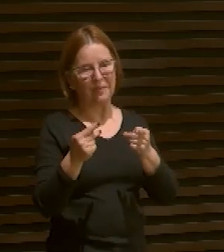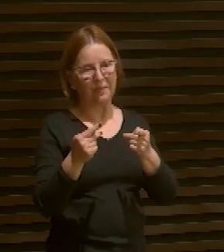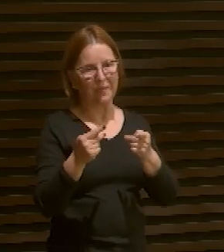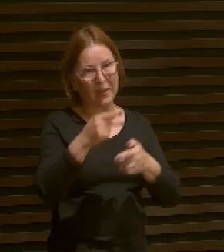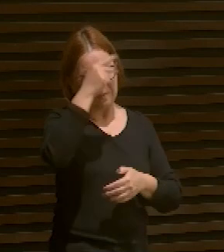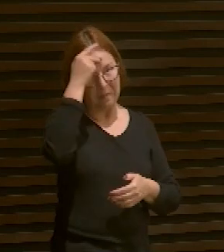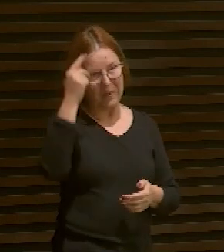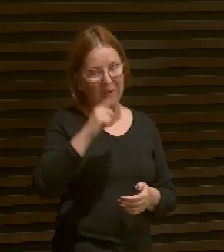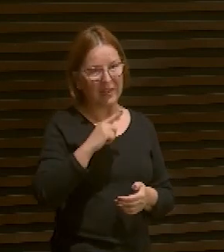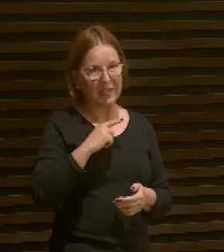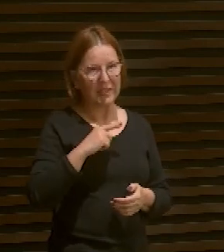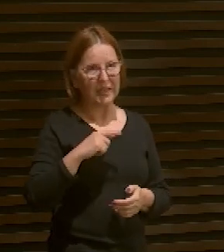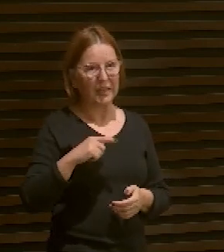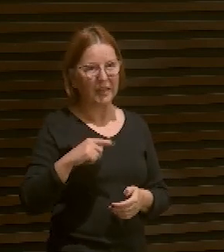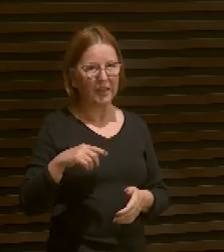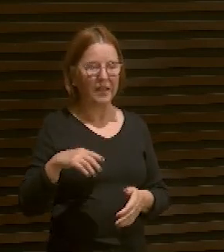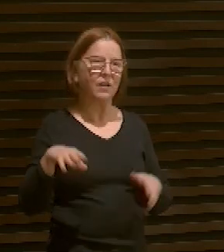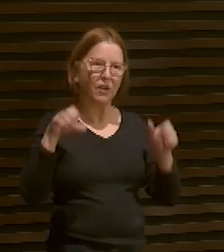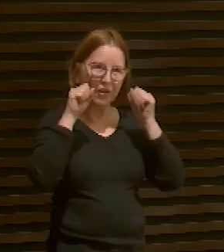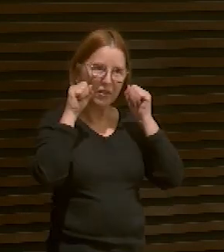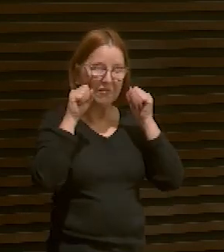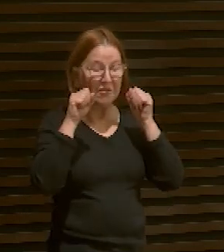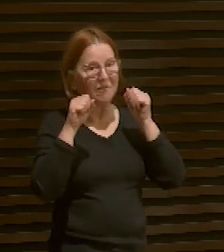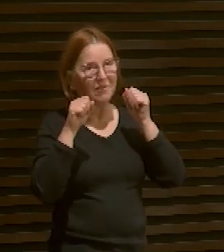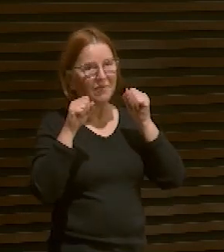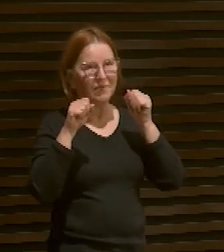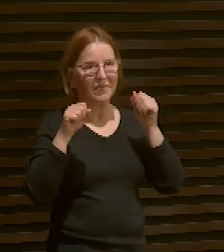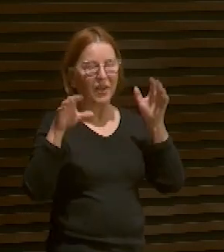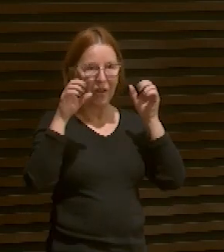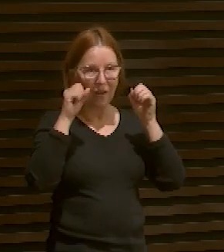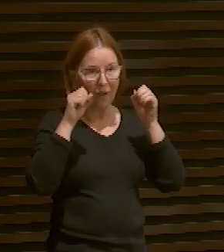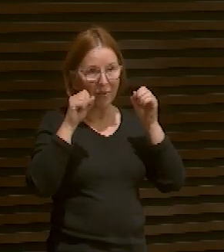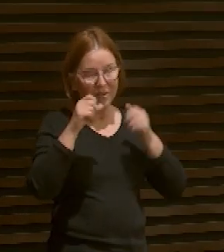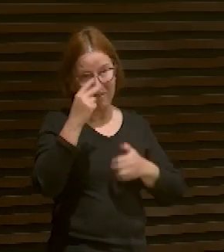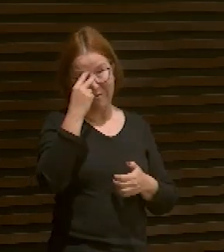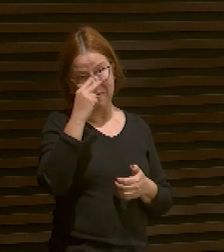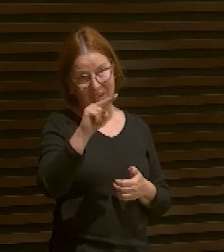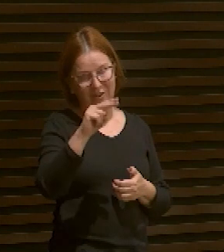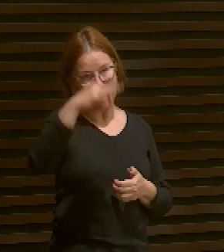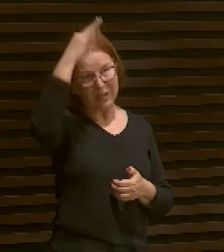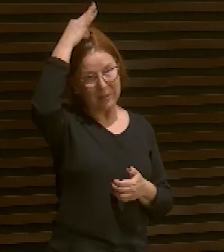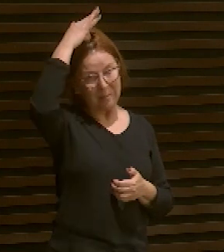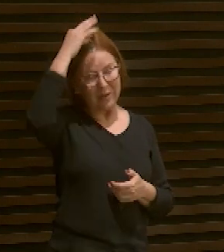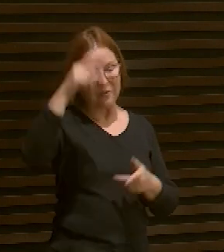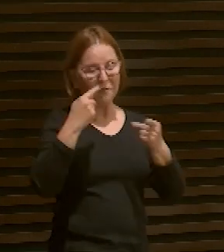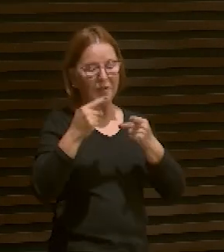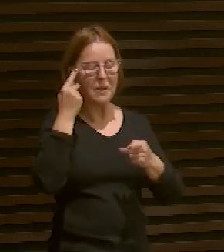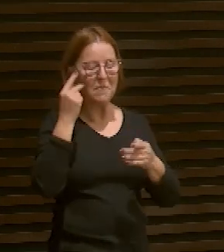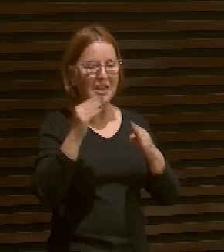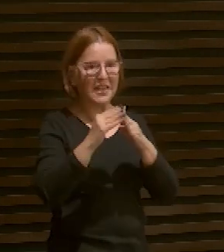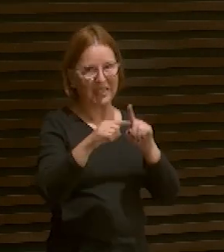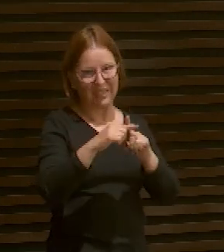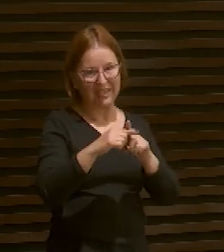ouvidos, ouça o que o Espírito diz às igrejas. Ao vencedor dar-lhe-ei que se alimente